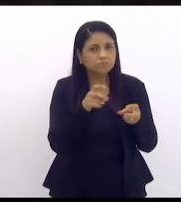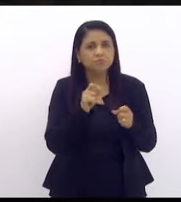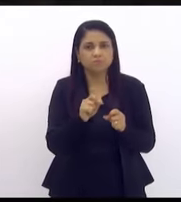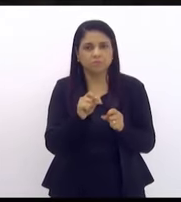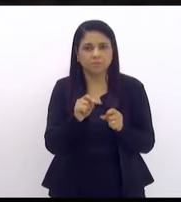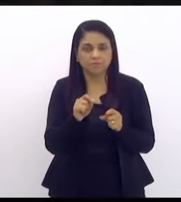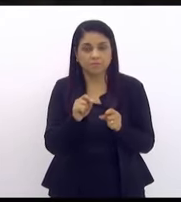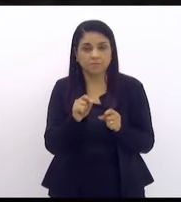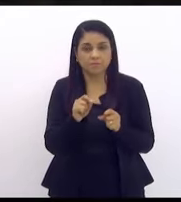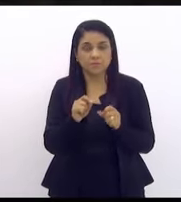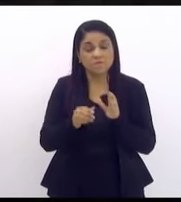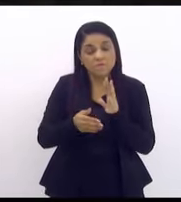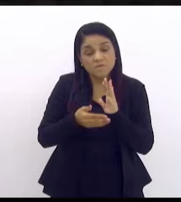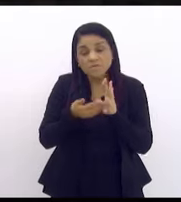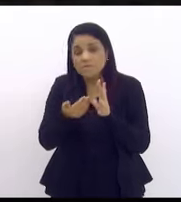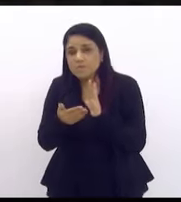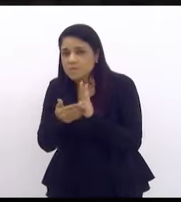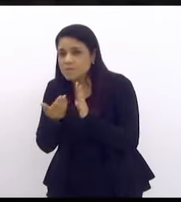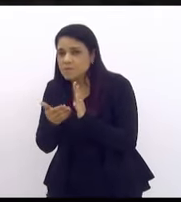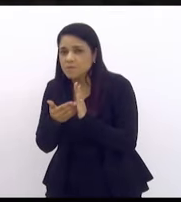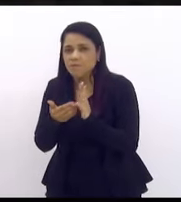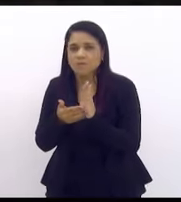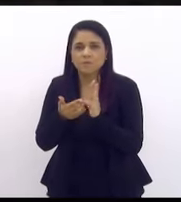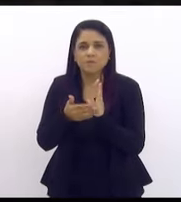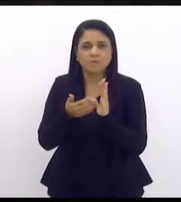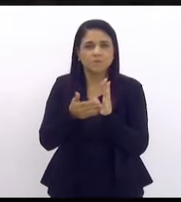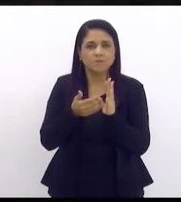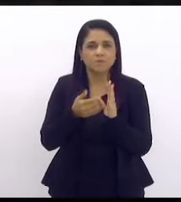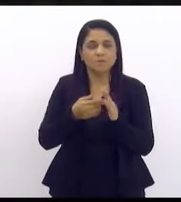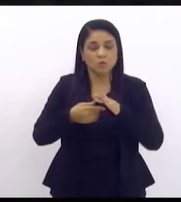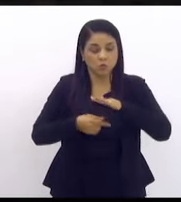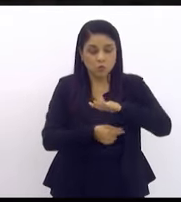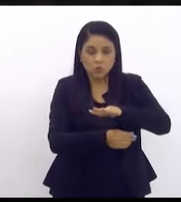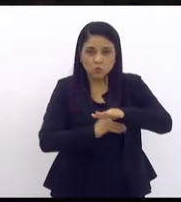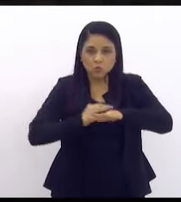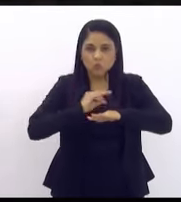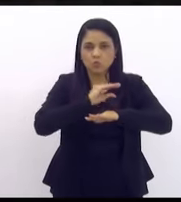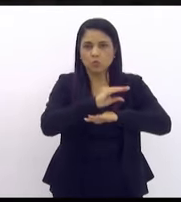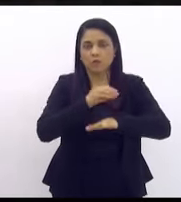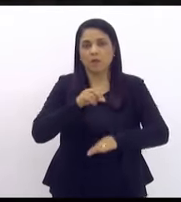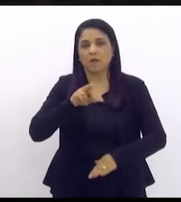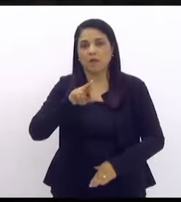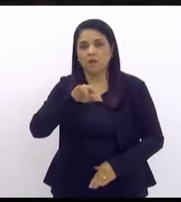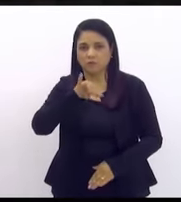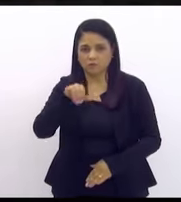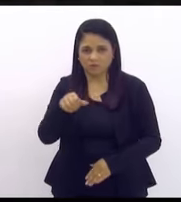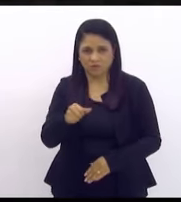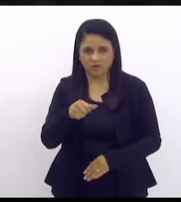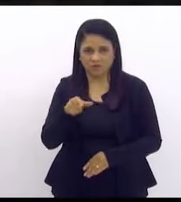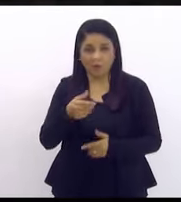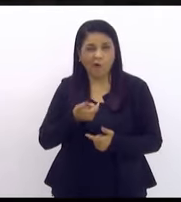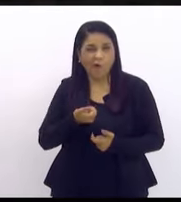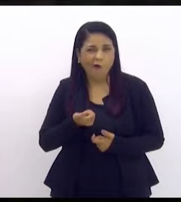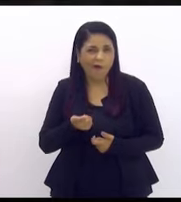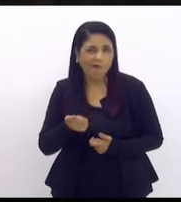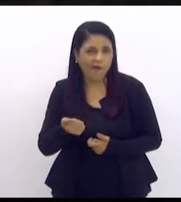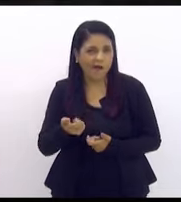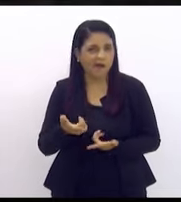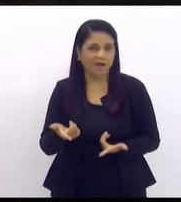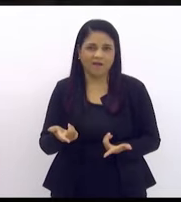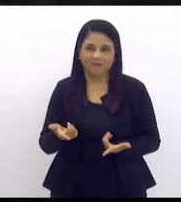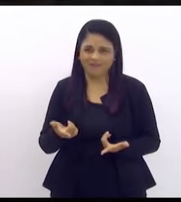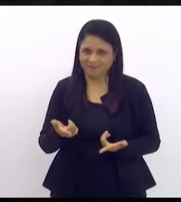foi retirado o Super RJ da maneira covarde que a gente viu